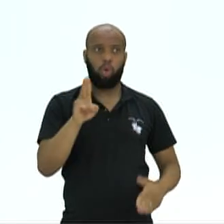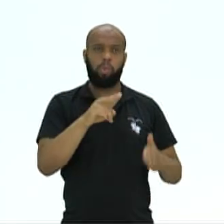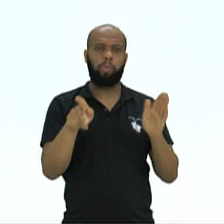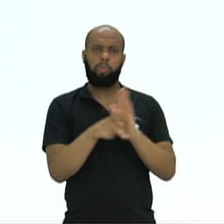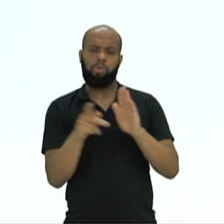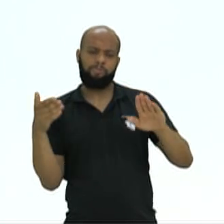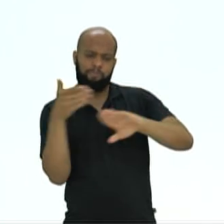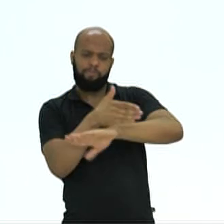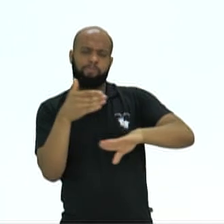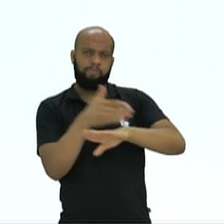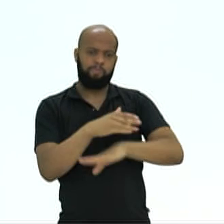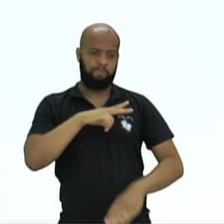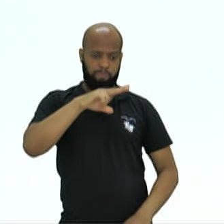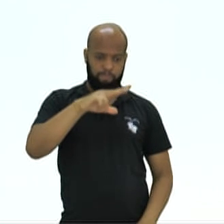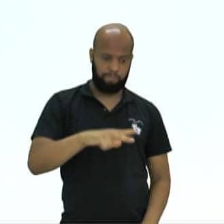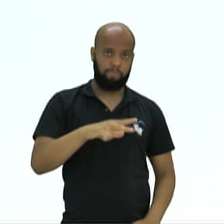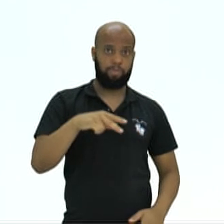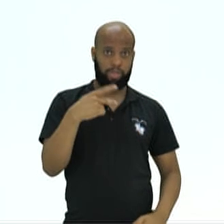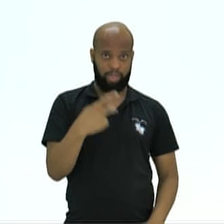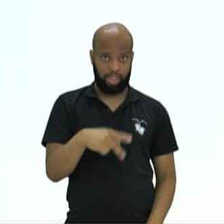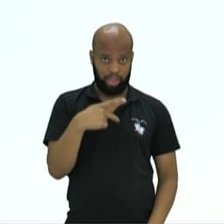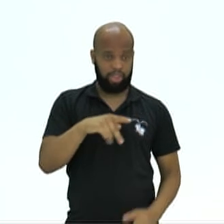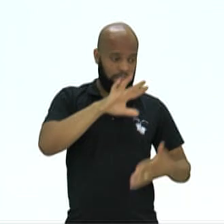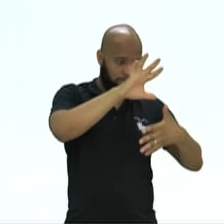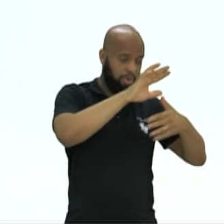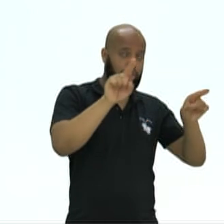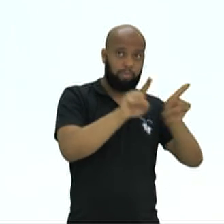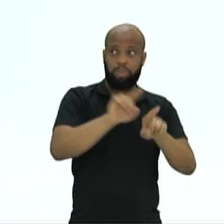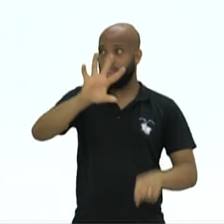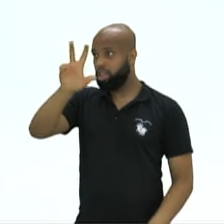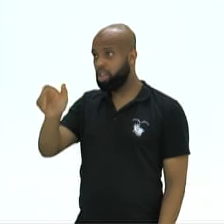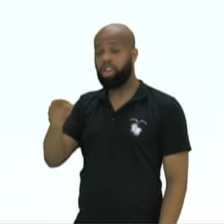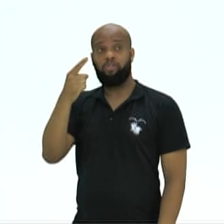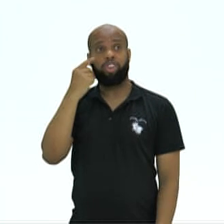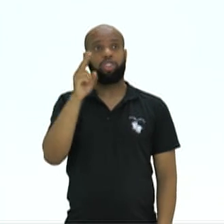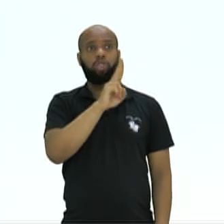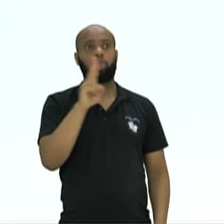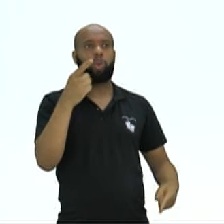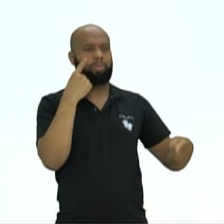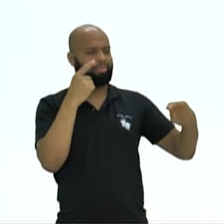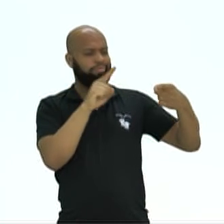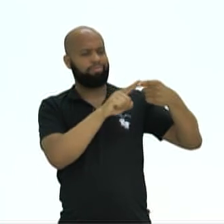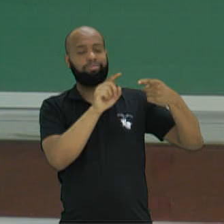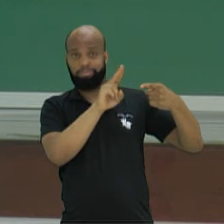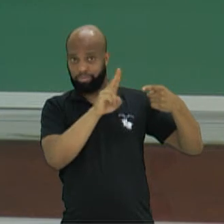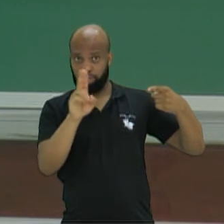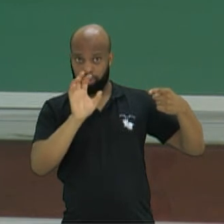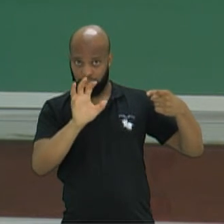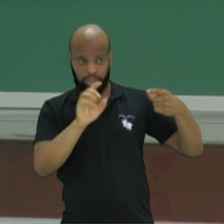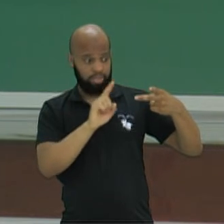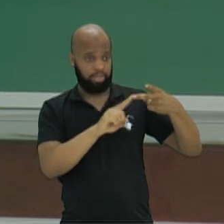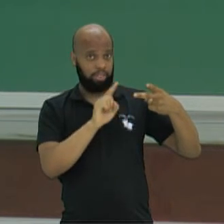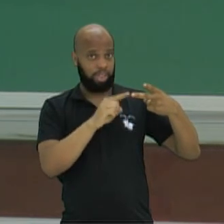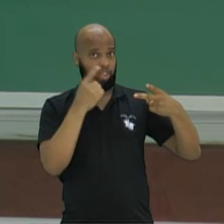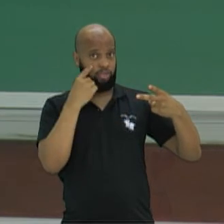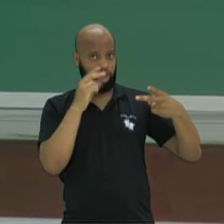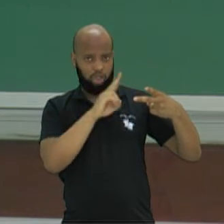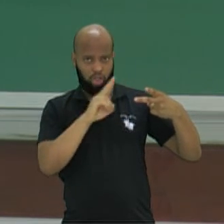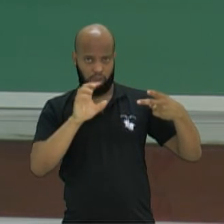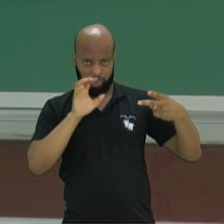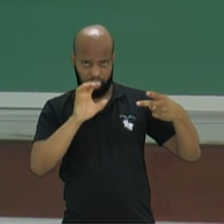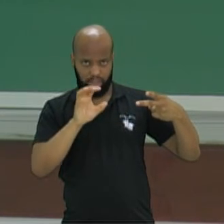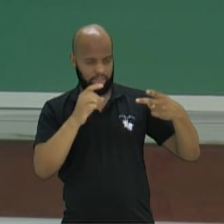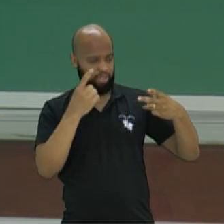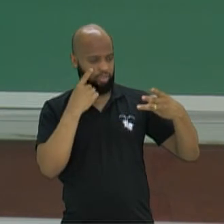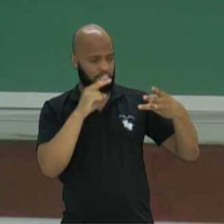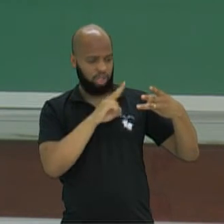colônias portuguesas na América e na África. Letra A. É a Companhia Horizontal Independente? É a letra B? É a Companhia